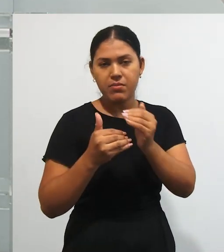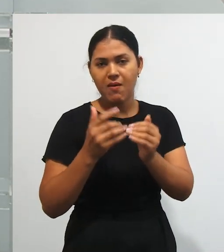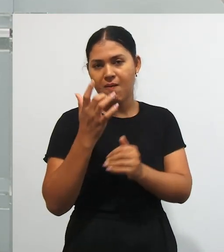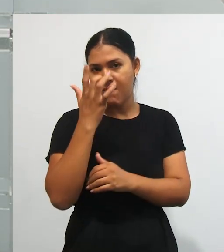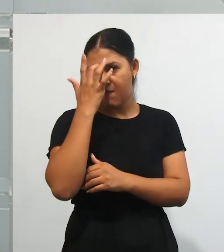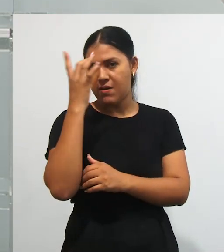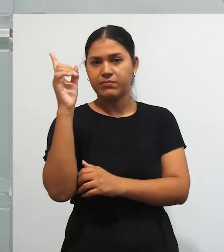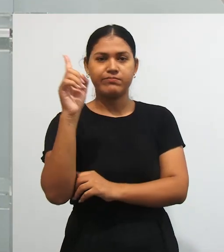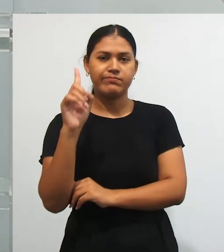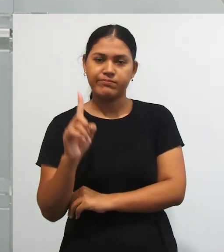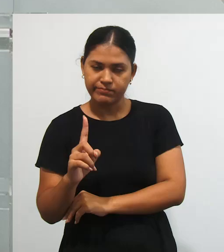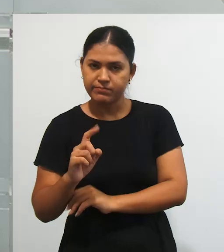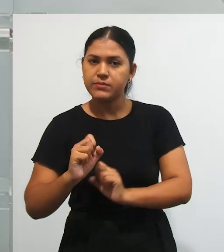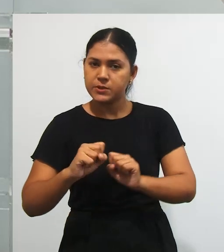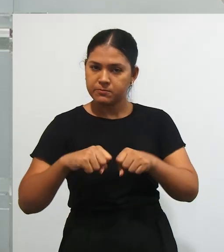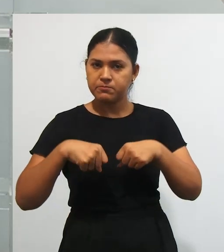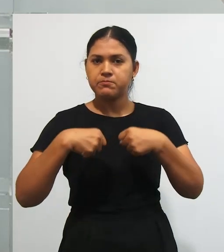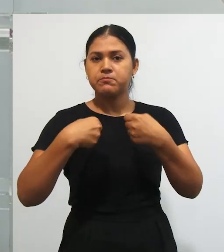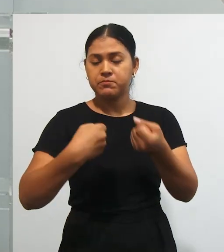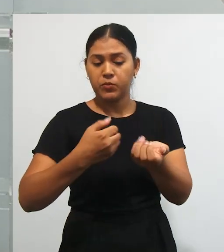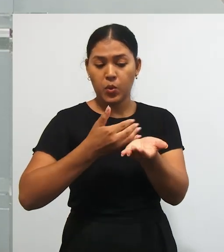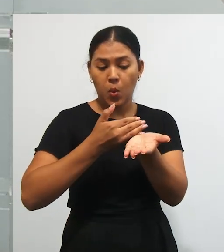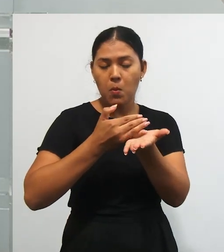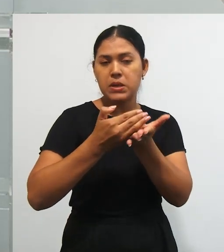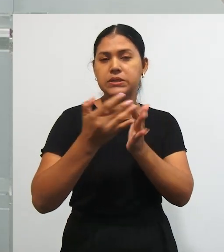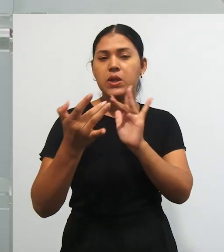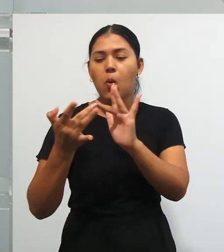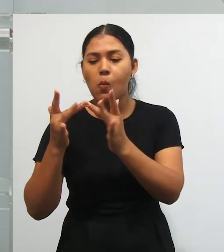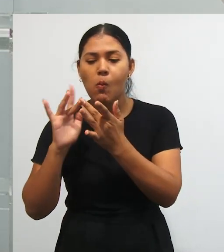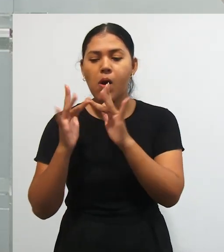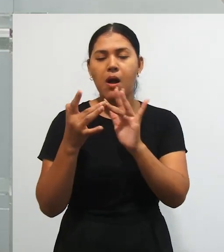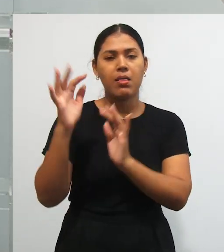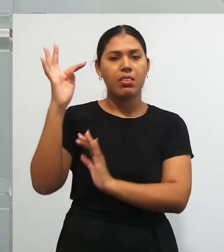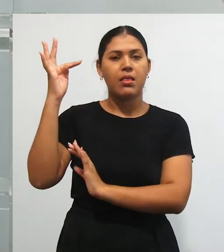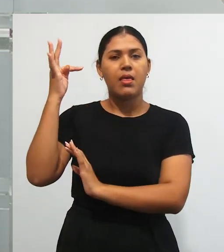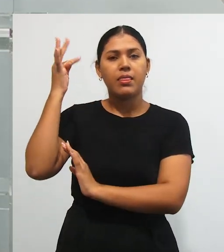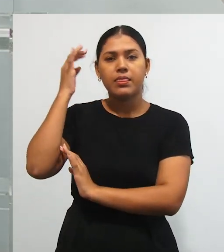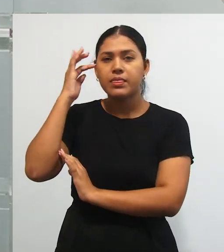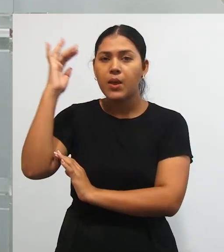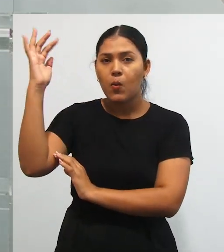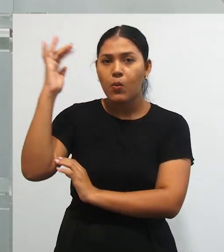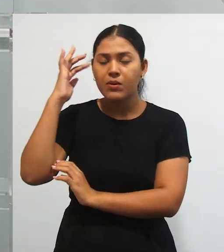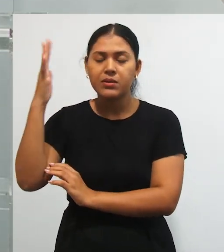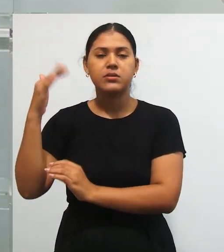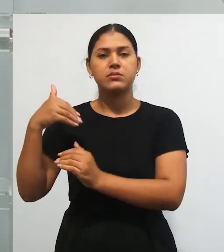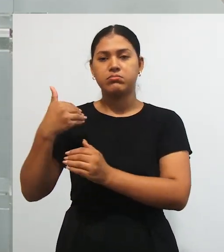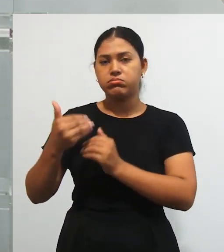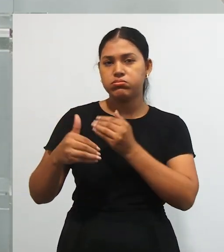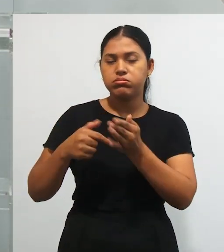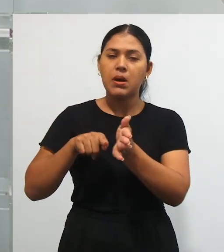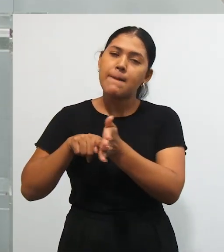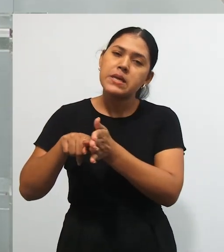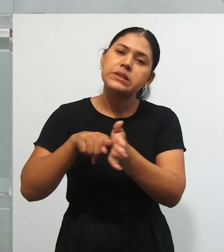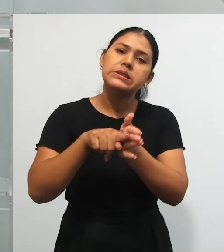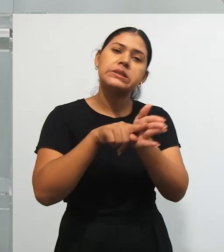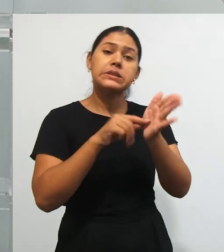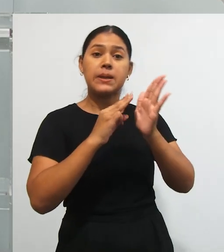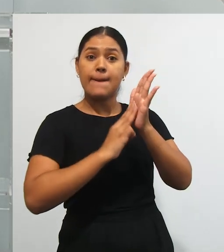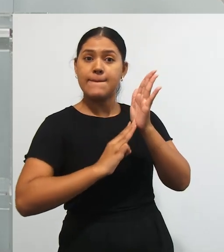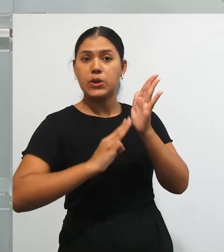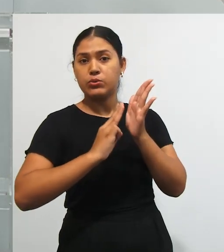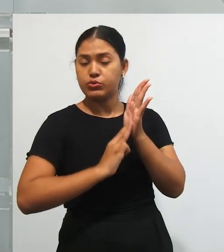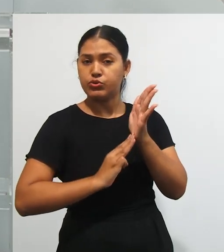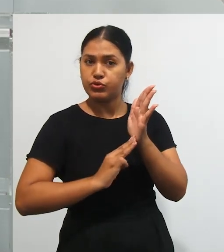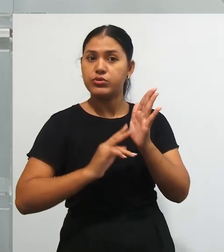pesquisa. Você encontra a teoria, aí você vai fazer as provações, são os testes que você faz, que é o rigor metódico que nós